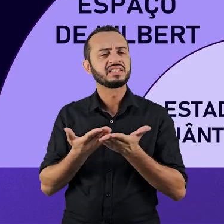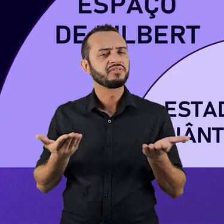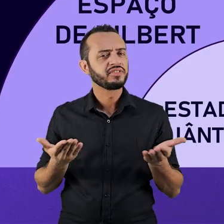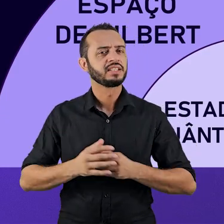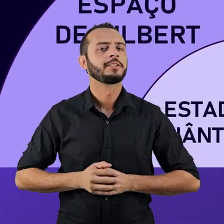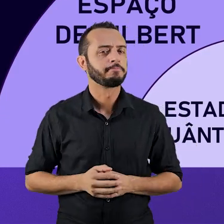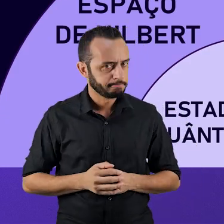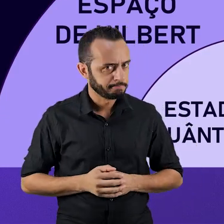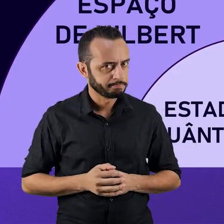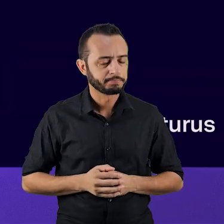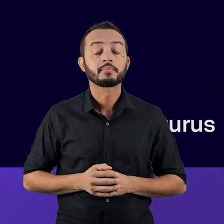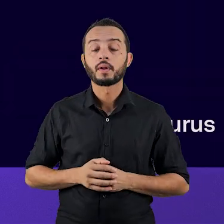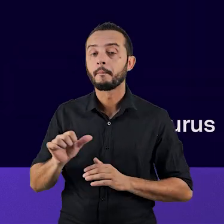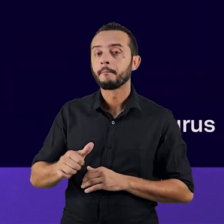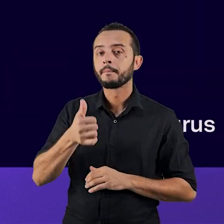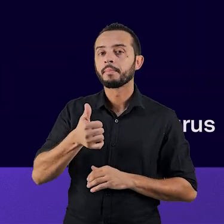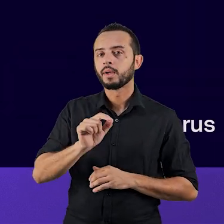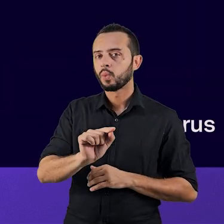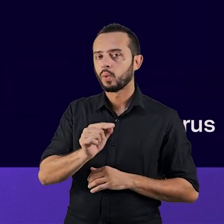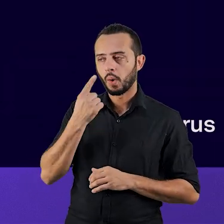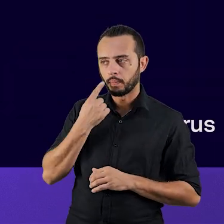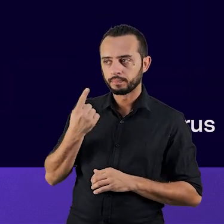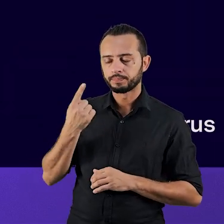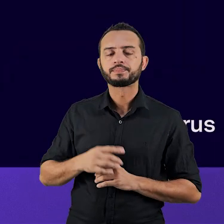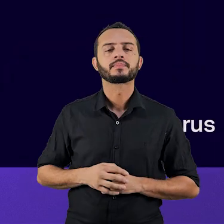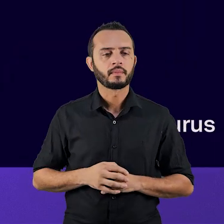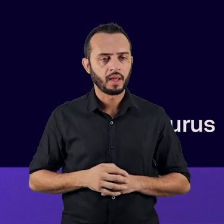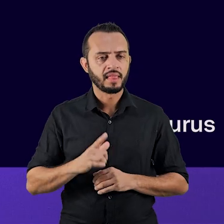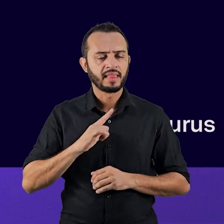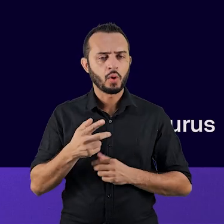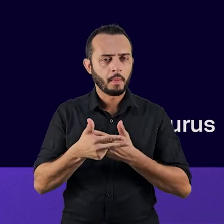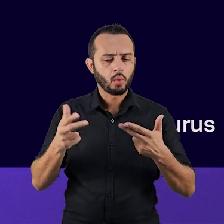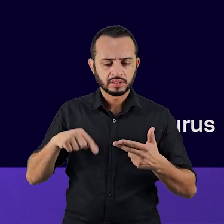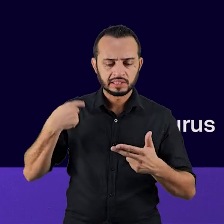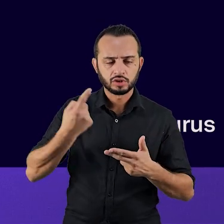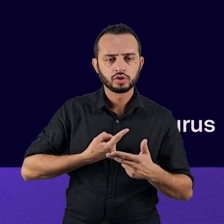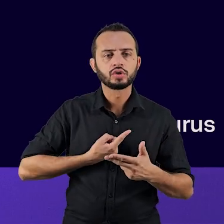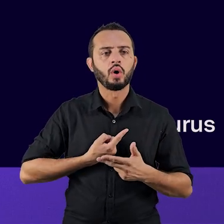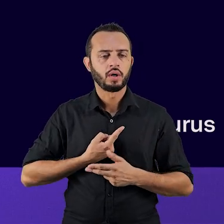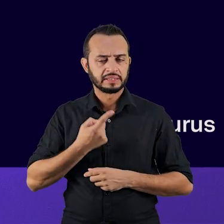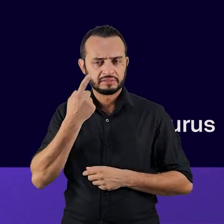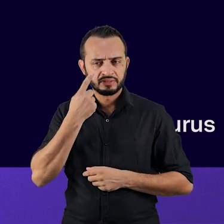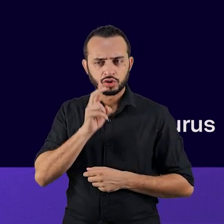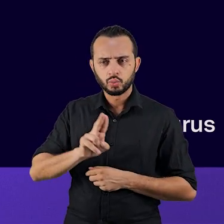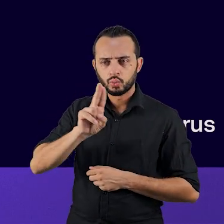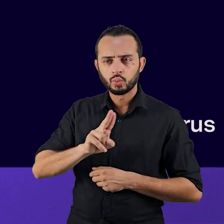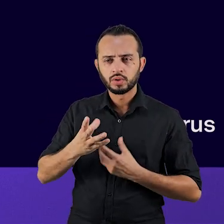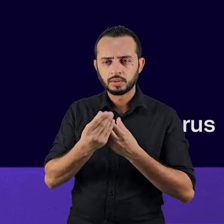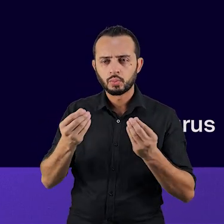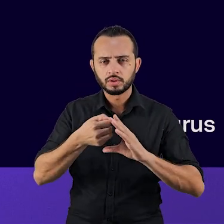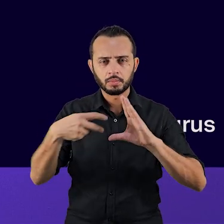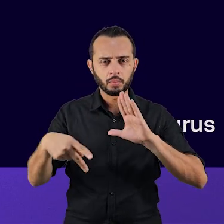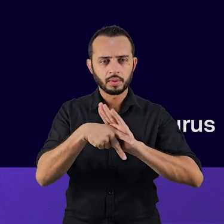espaço. Espaço de Hilbert. Tá? Primeiramente, o que é espaço? Espaço é uma coisa que a gente escuta muito, a gente usa muito a